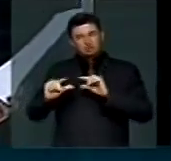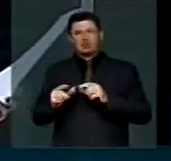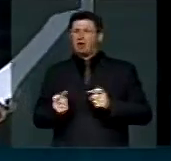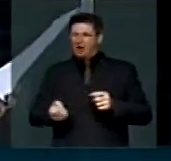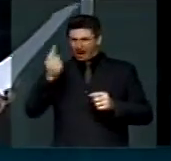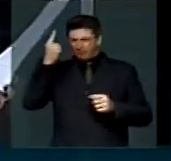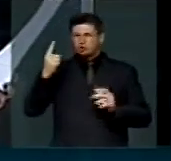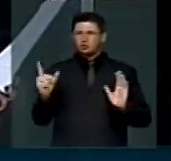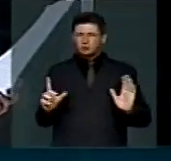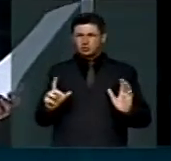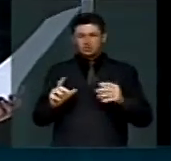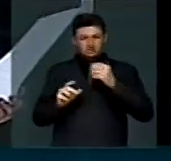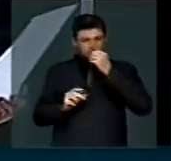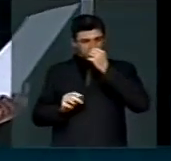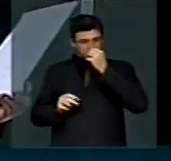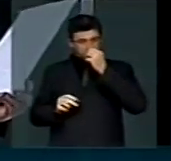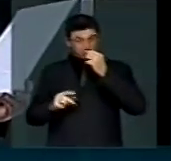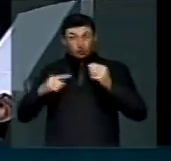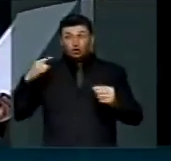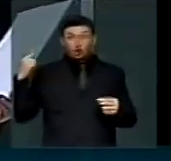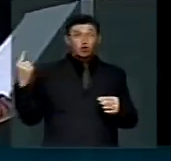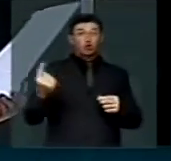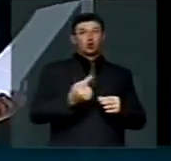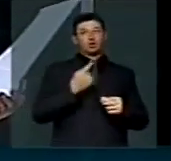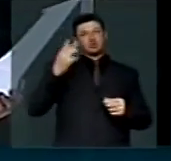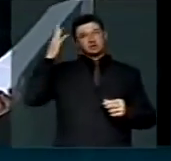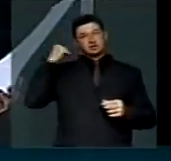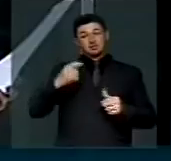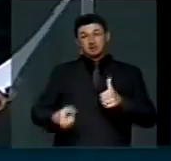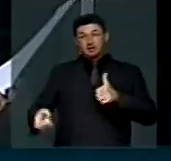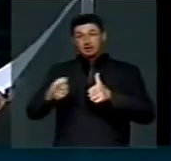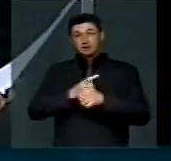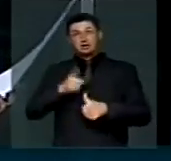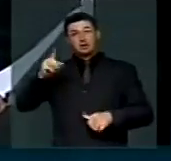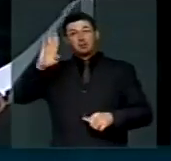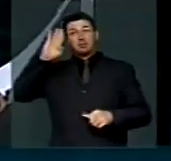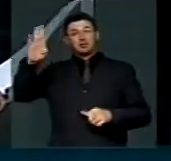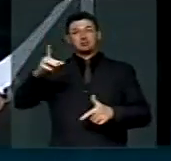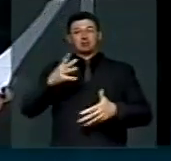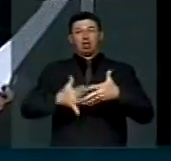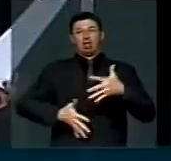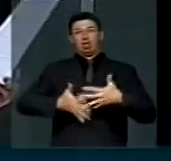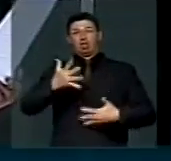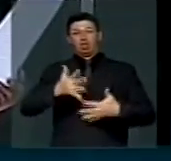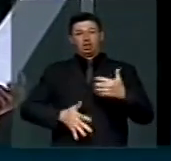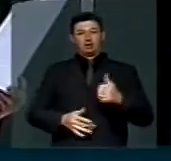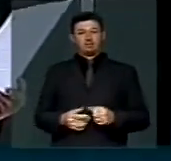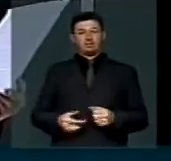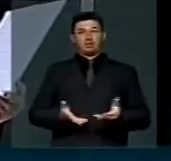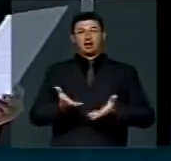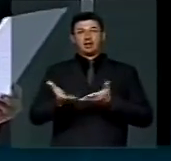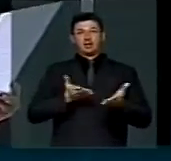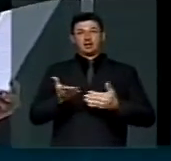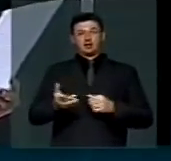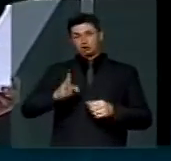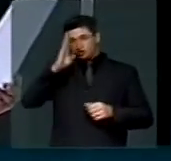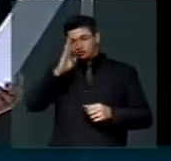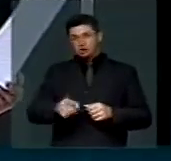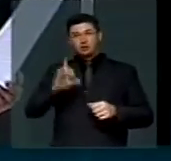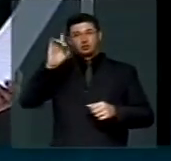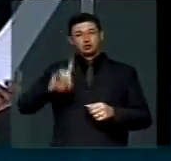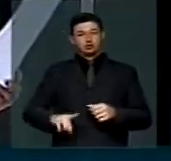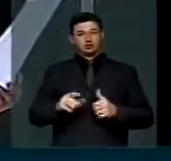absurdo total. E todos nós sabemos que o endividamento é o principal entrave ao atendimento imediato dos